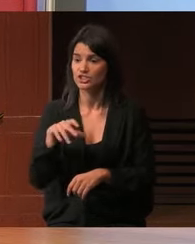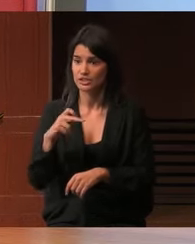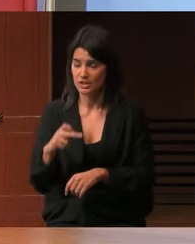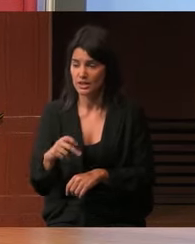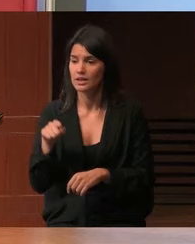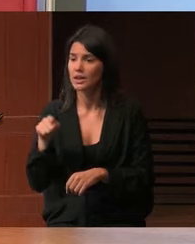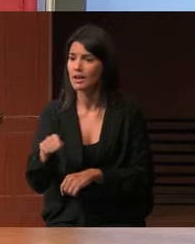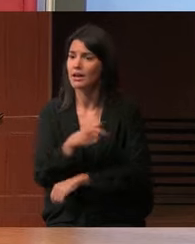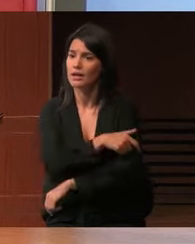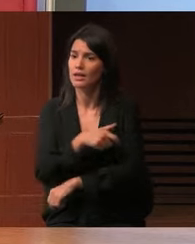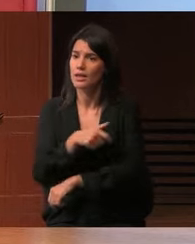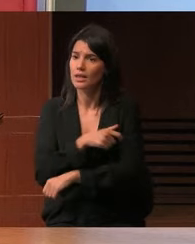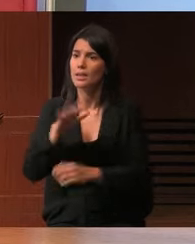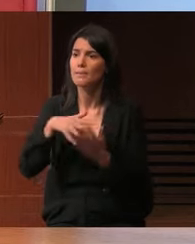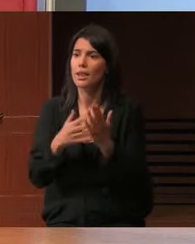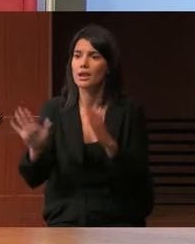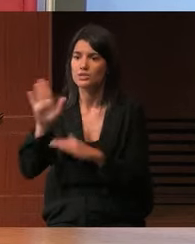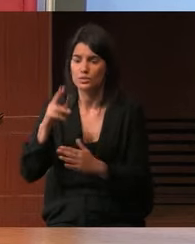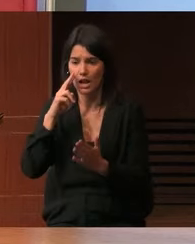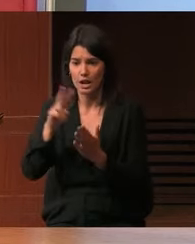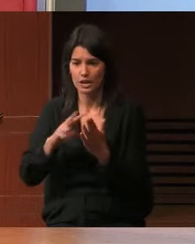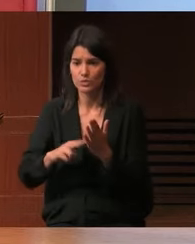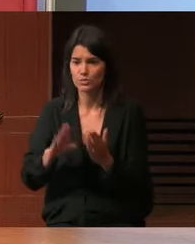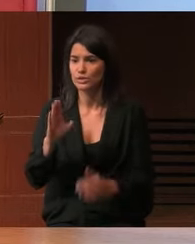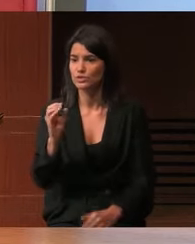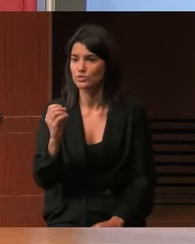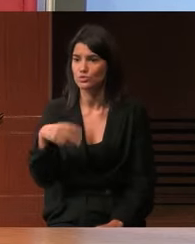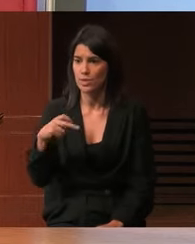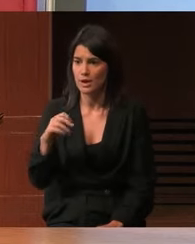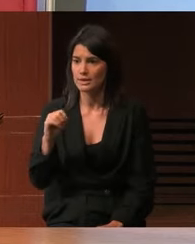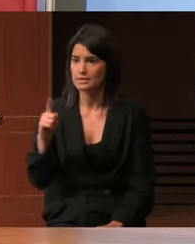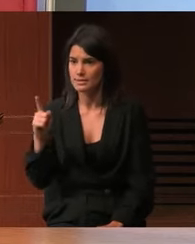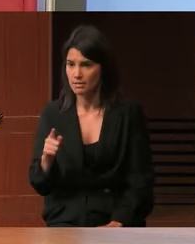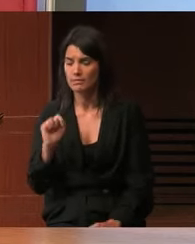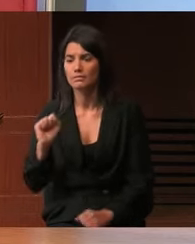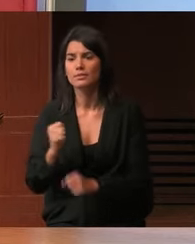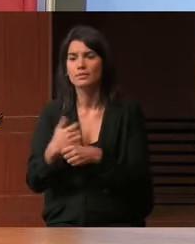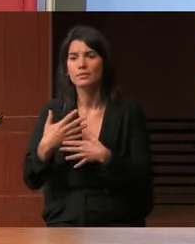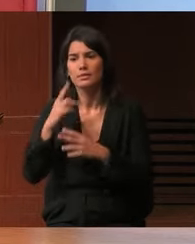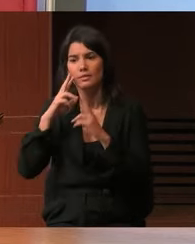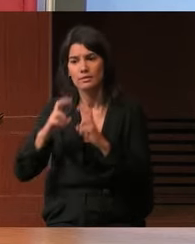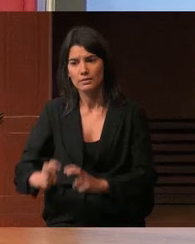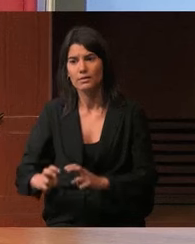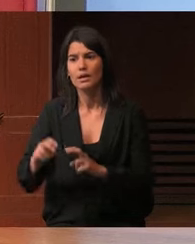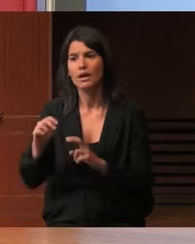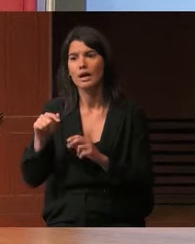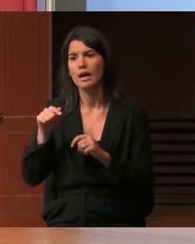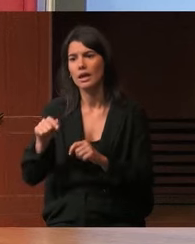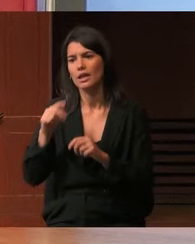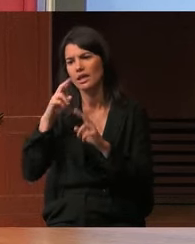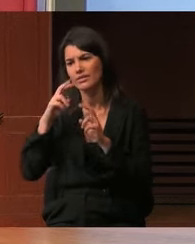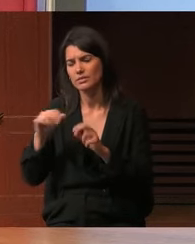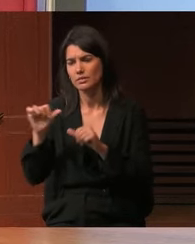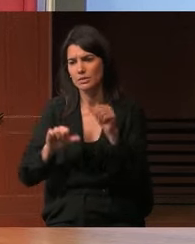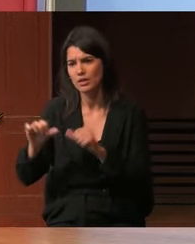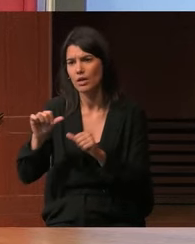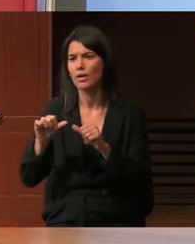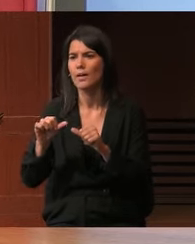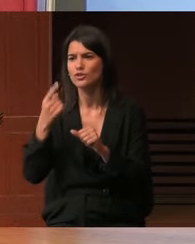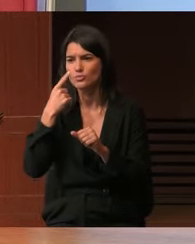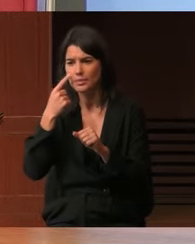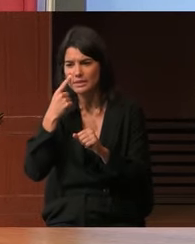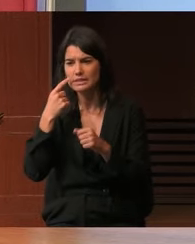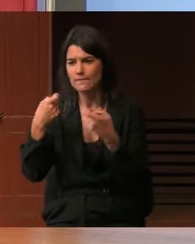comissária do Plano Nacional de Leitura, Joana Gonçalves de Sá, investigadora no Laboratório de Instrumentação e Física Experimental